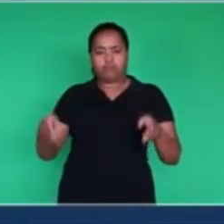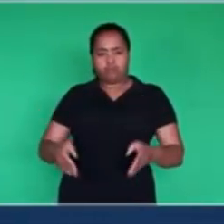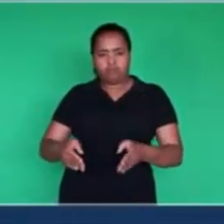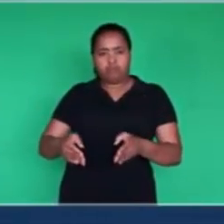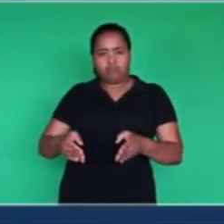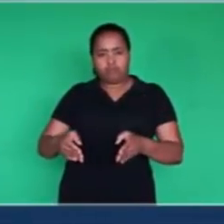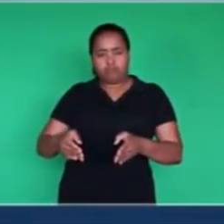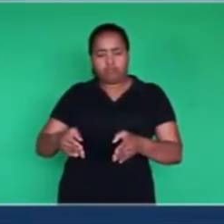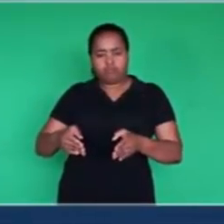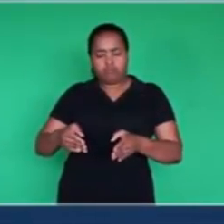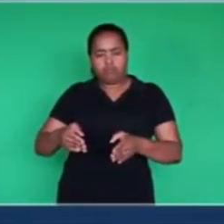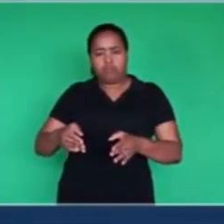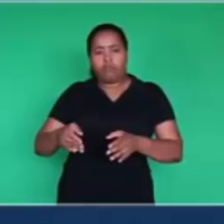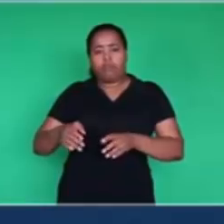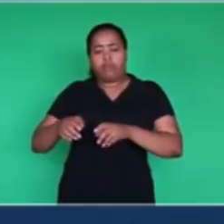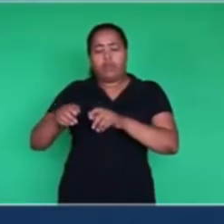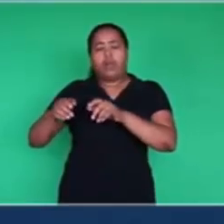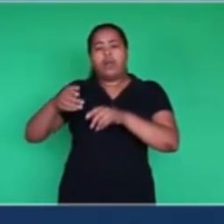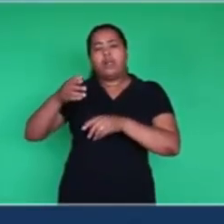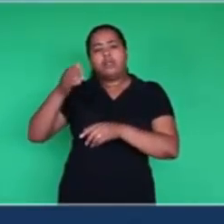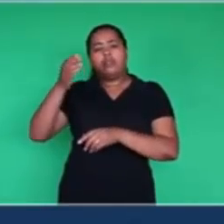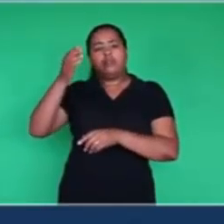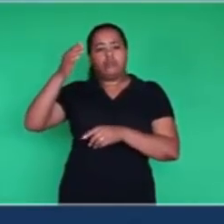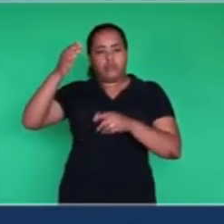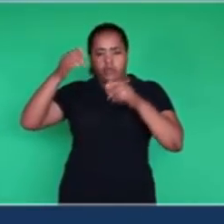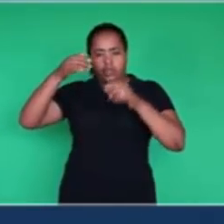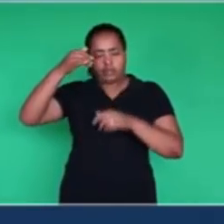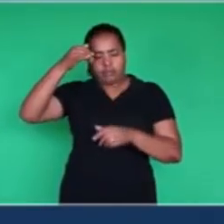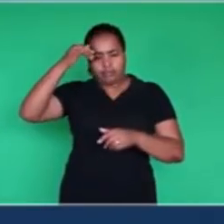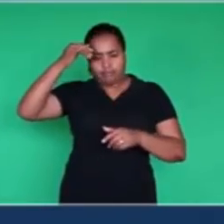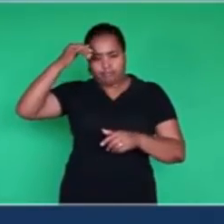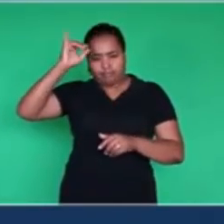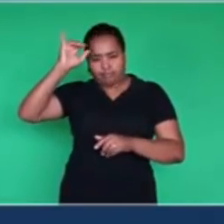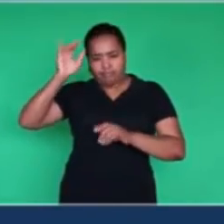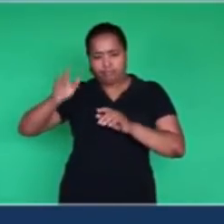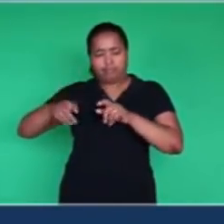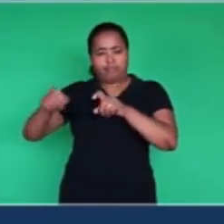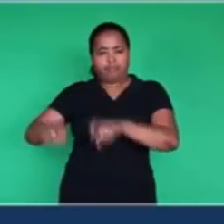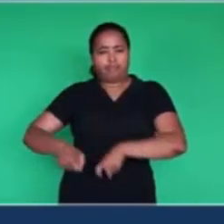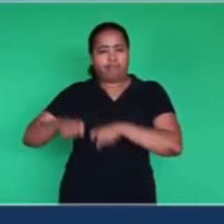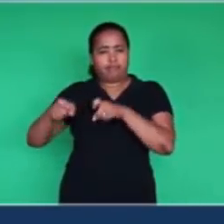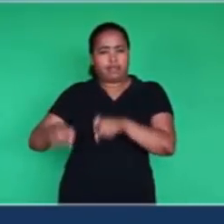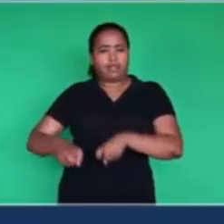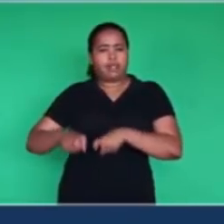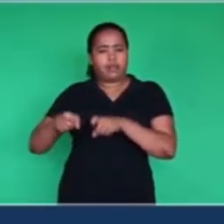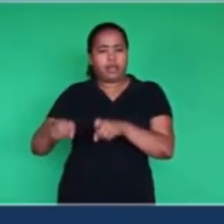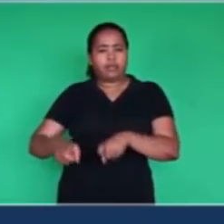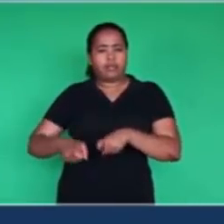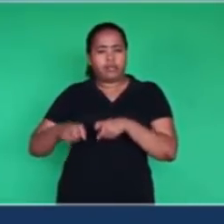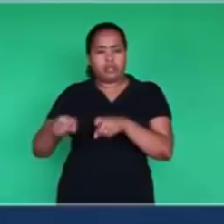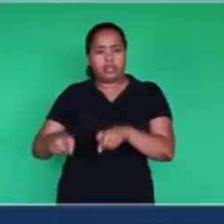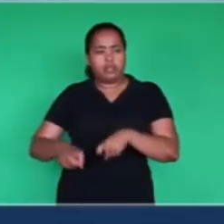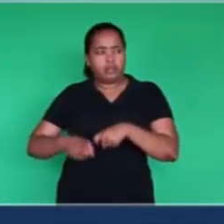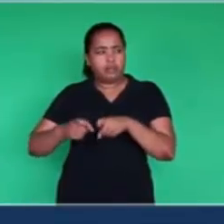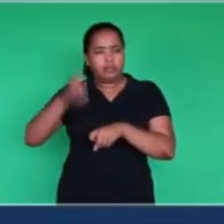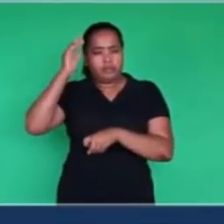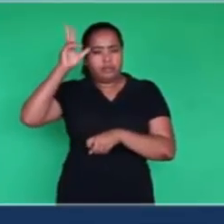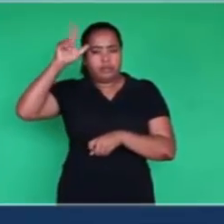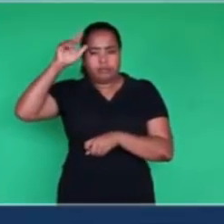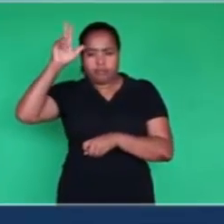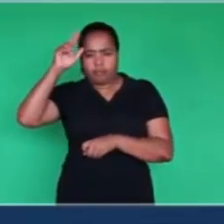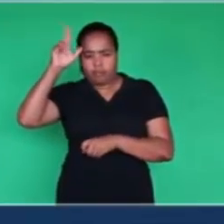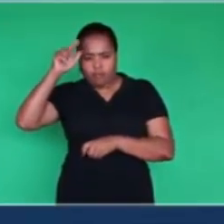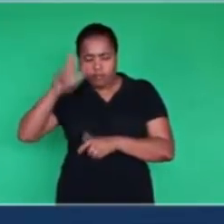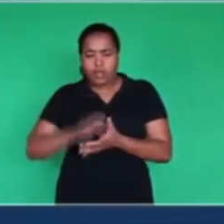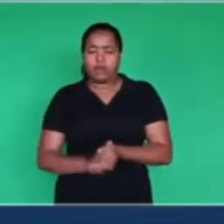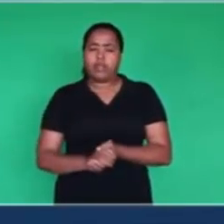de valentes e de todos os homens de guerra, diz o Senhor Jeová. Vai continuar. E eu porei a minha